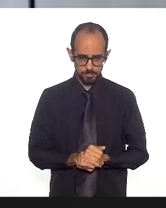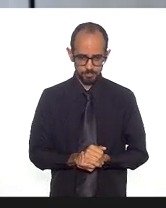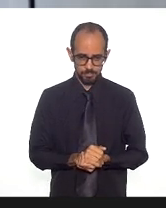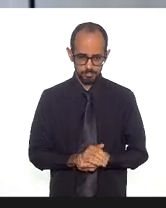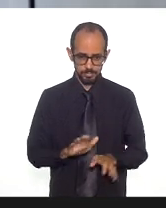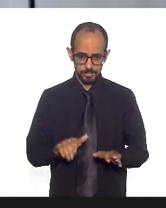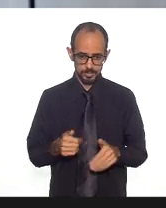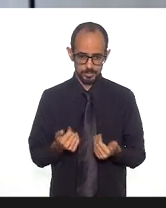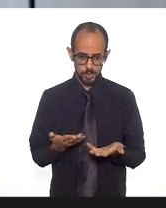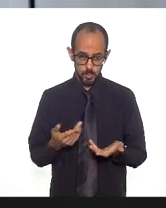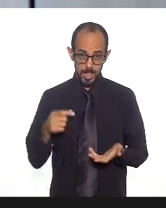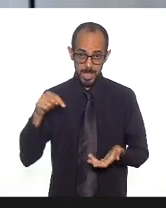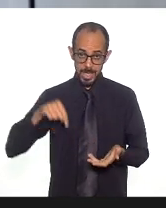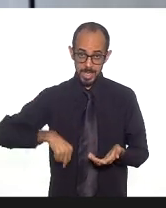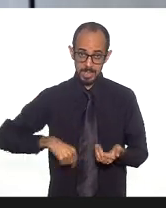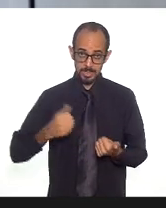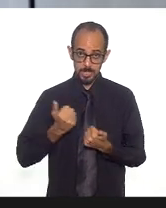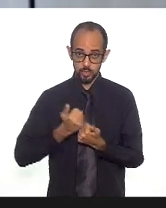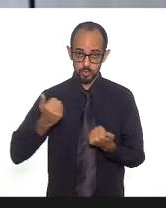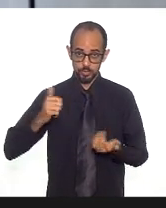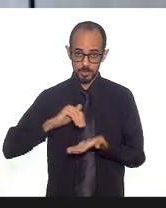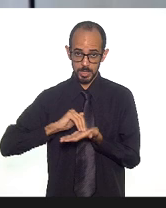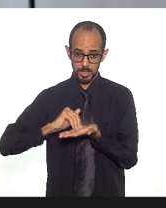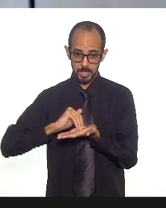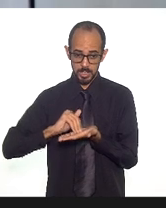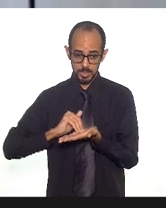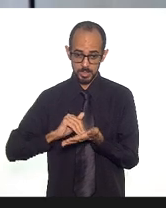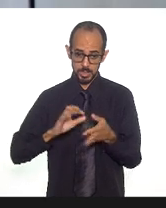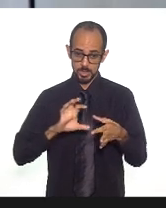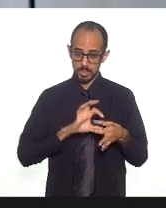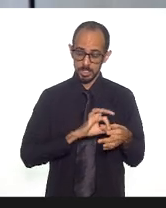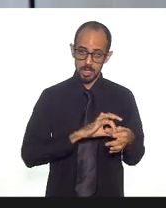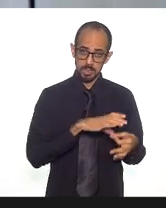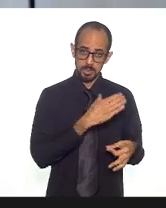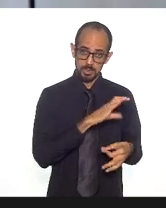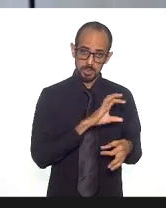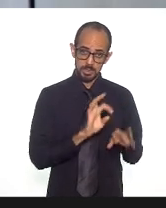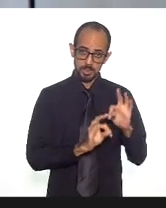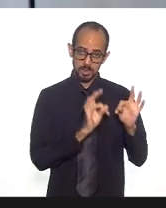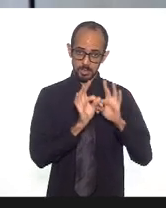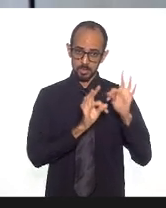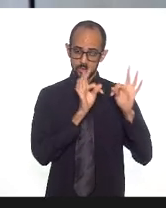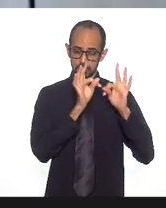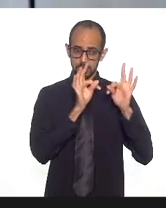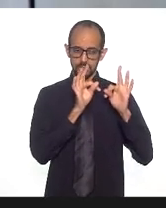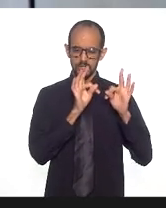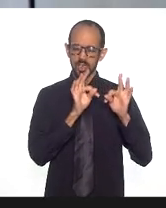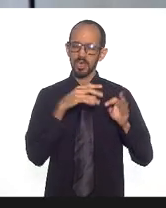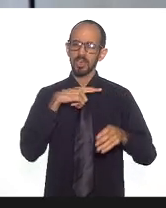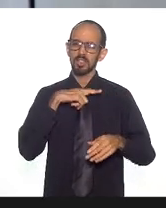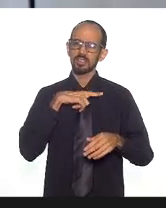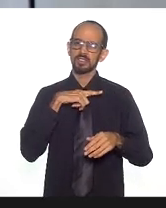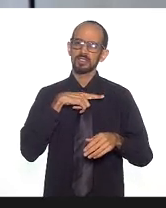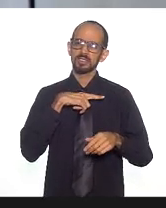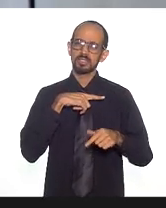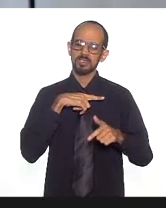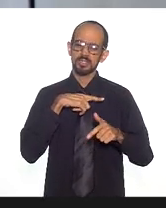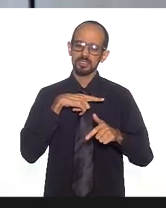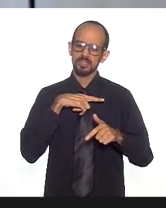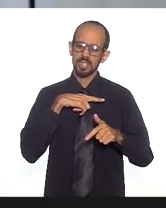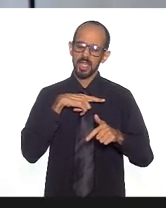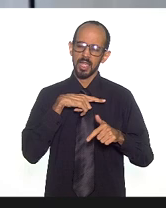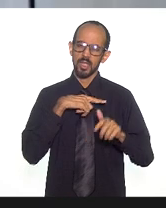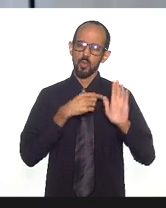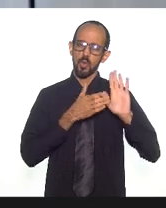Esta subsecretaria, ligada à Subsecretaria de Ciência e Tecnologia, está profundamente comprometida com a continuidade